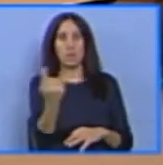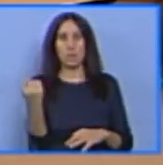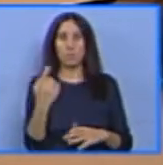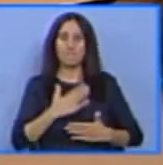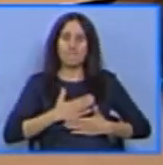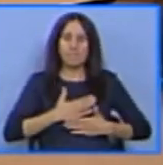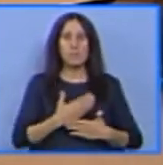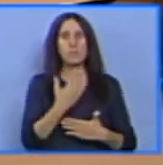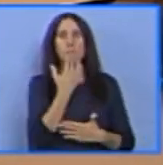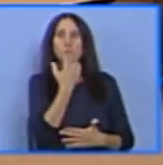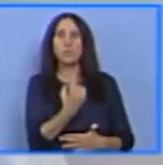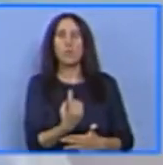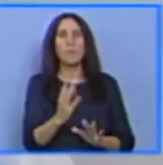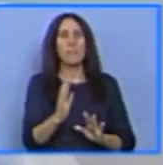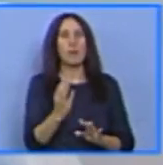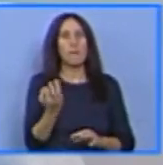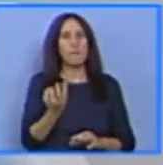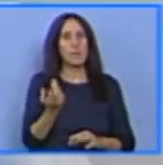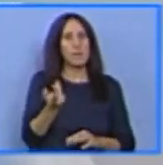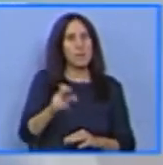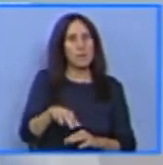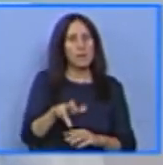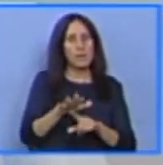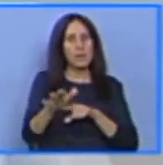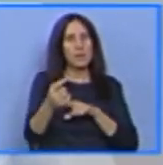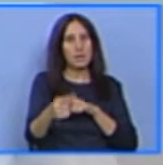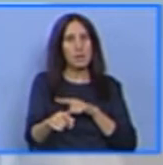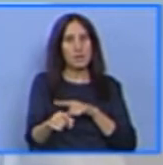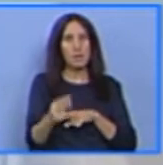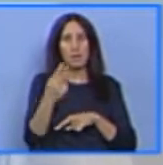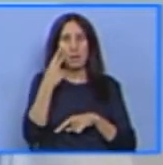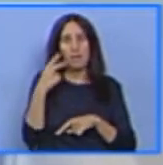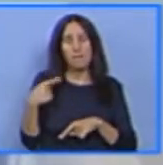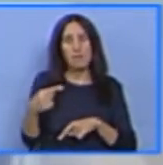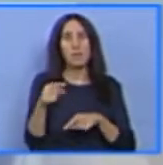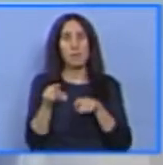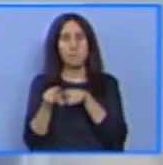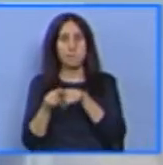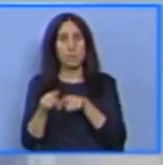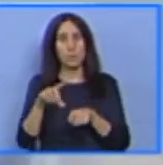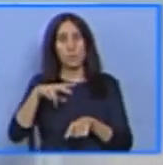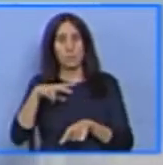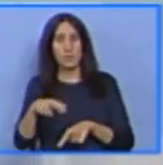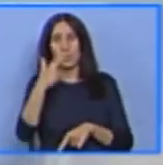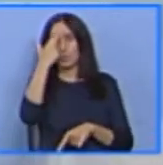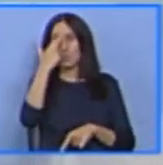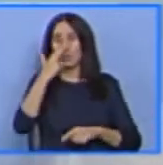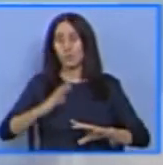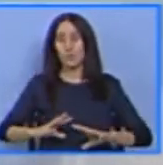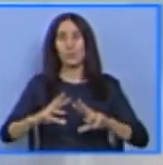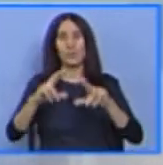pessoal, mas que tem implicações na vida política do país, na sua história, no seu evoluir,